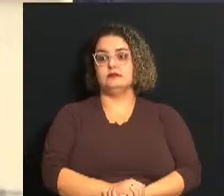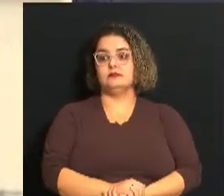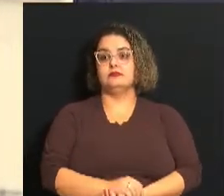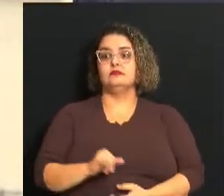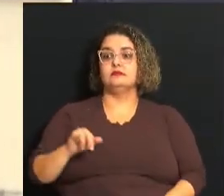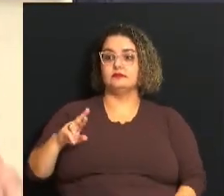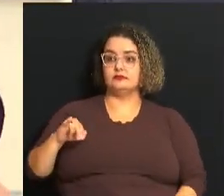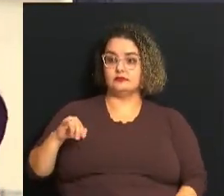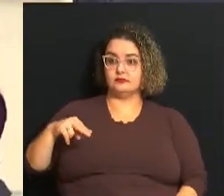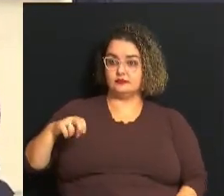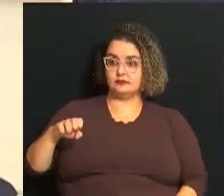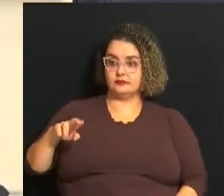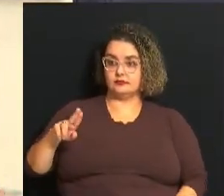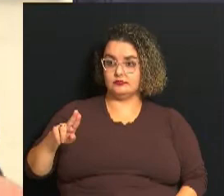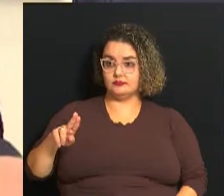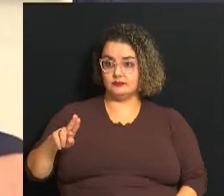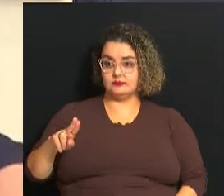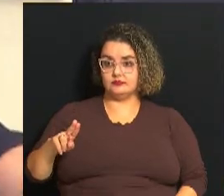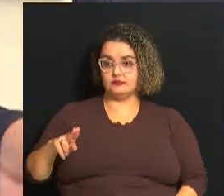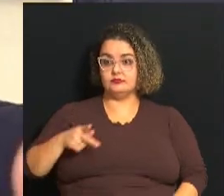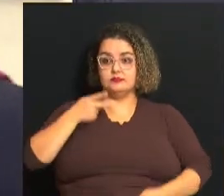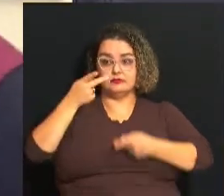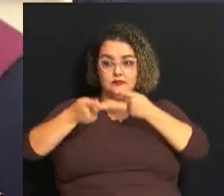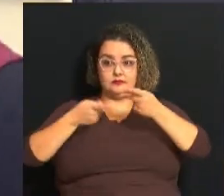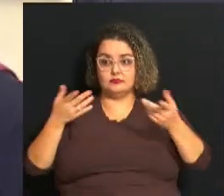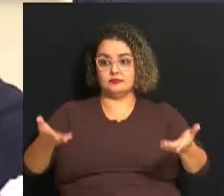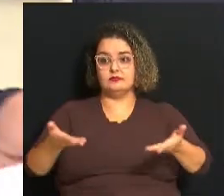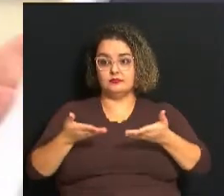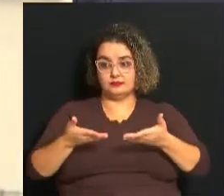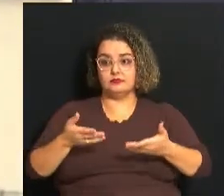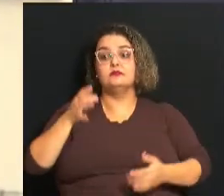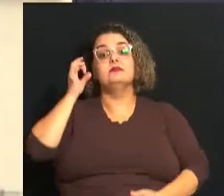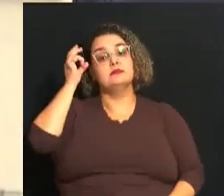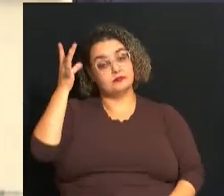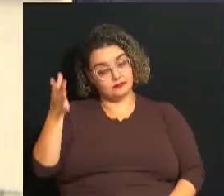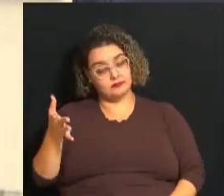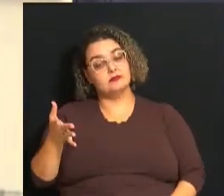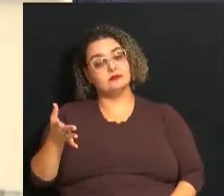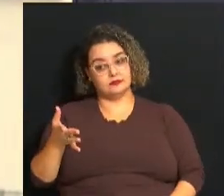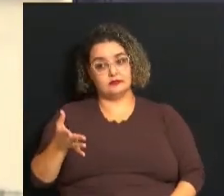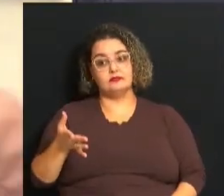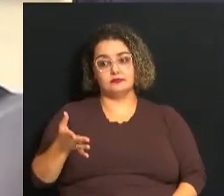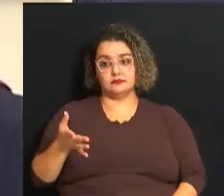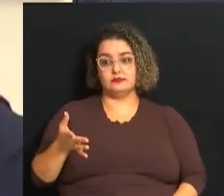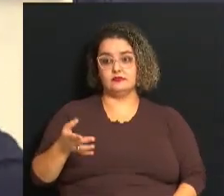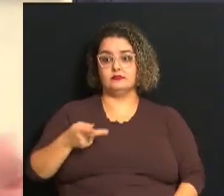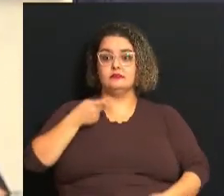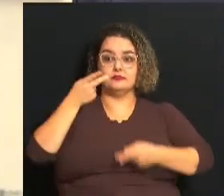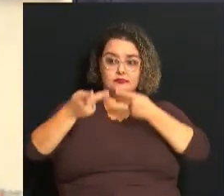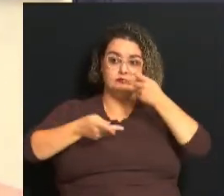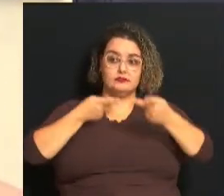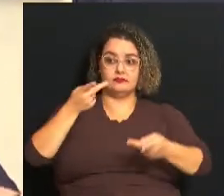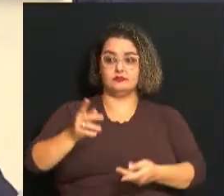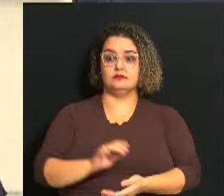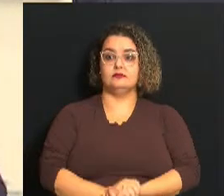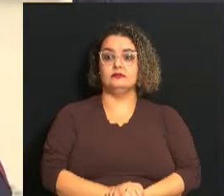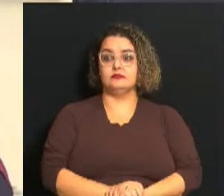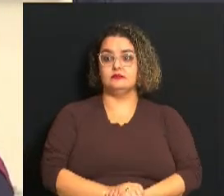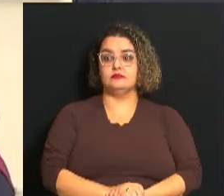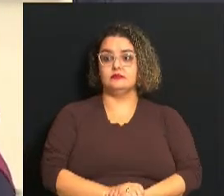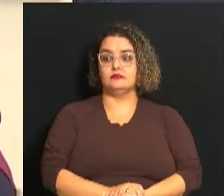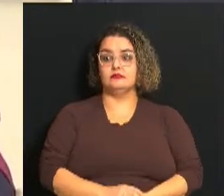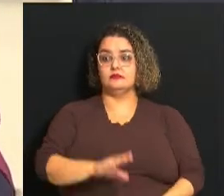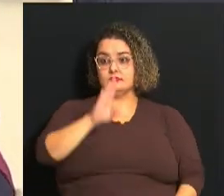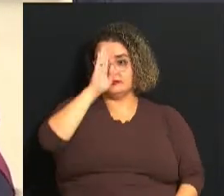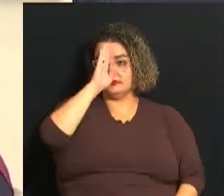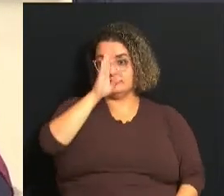saudasse a a sua apresentação facilitou em muito né É o que eu vou falar e principalmente para